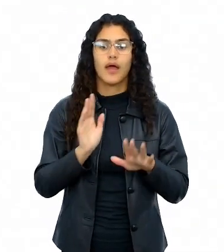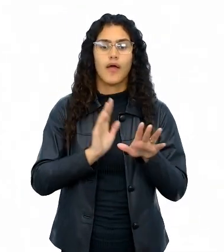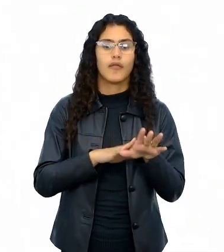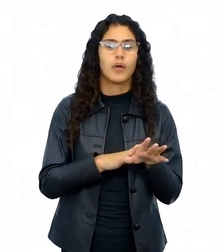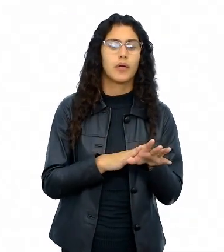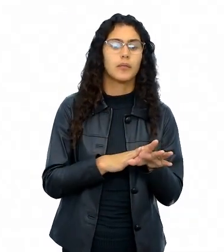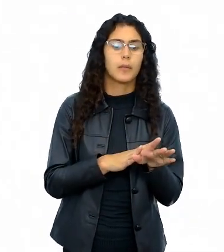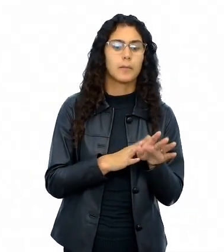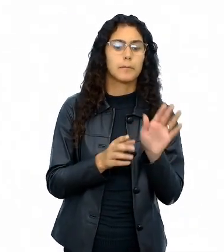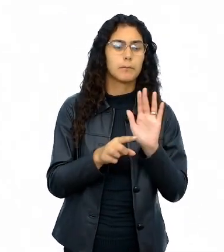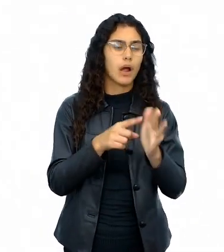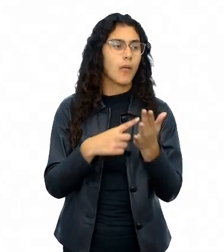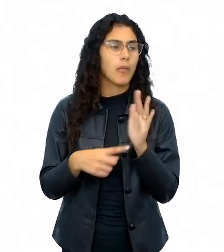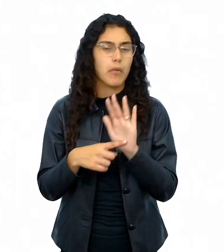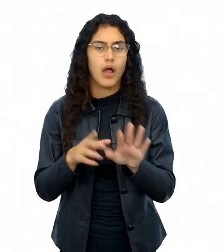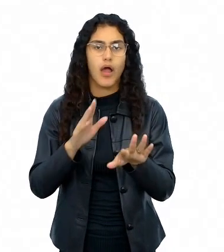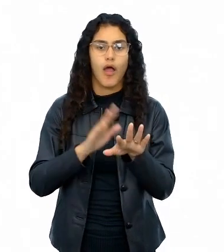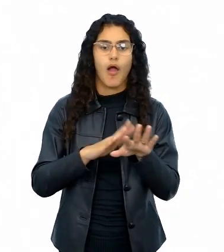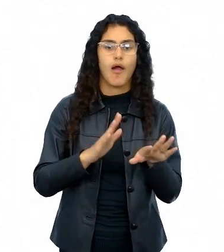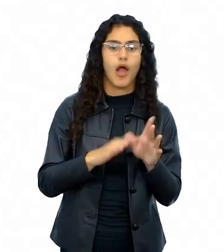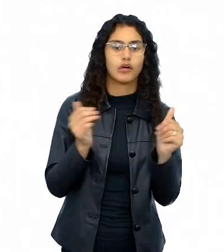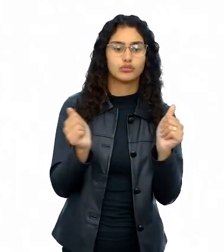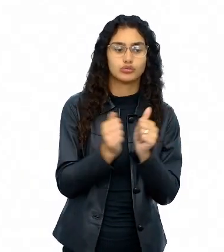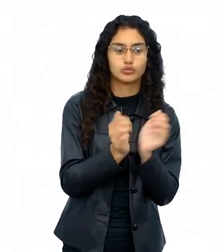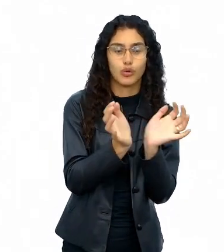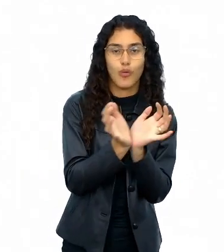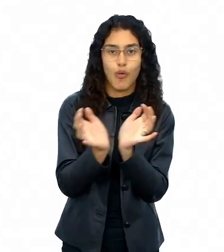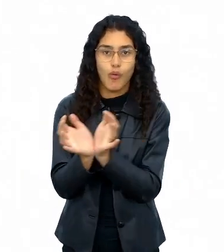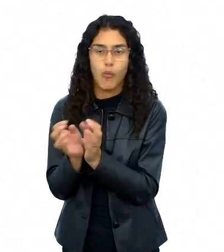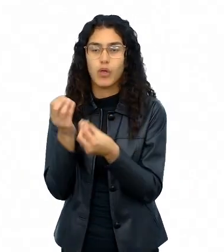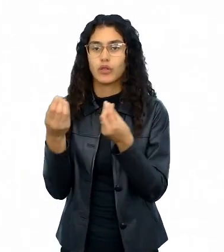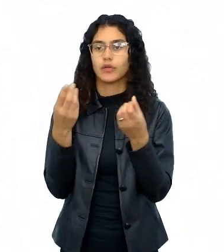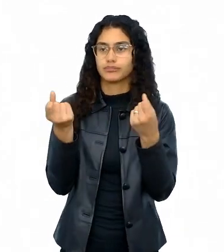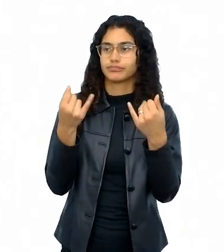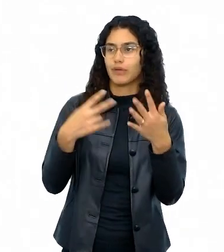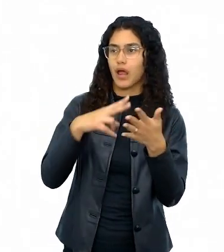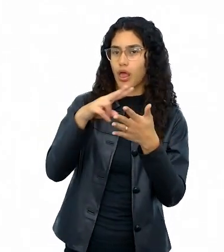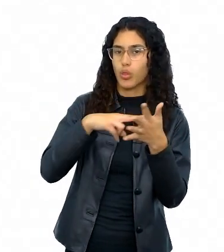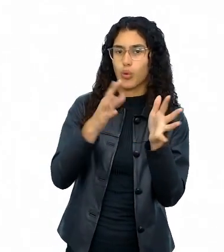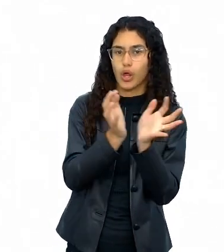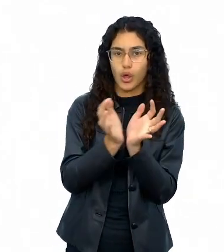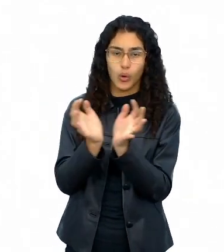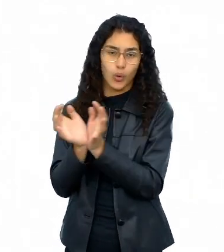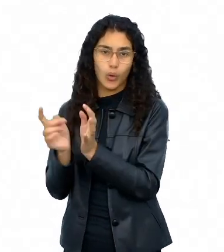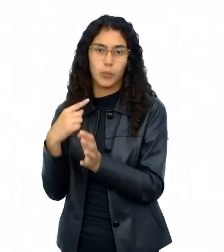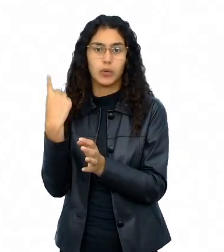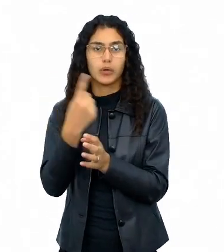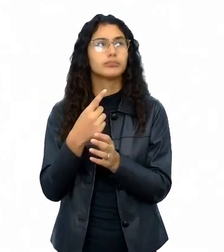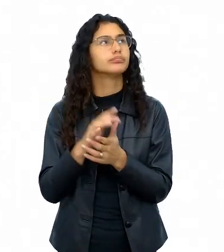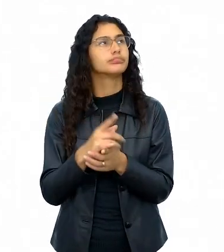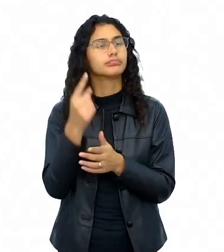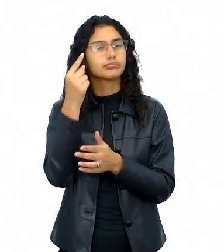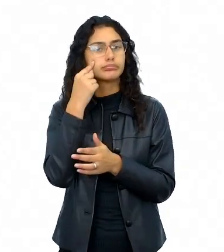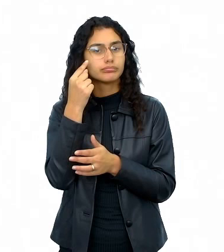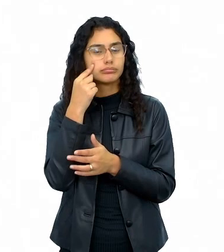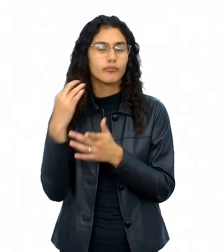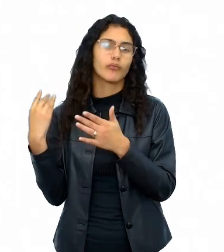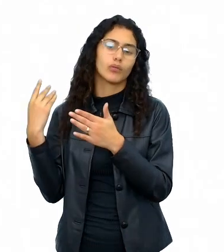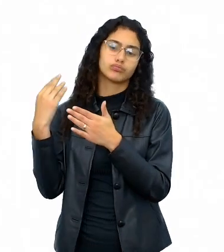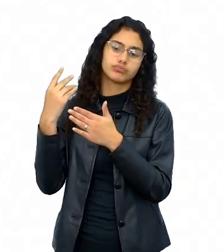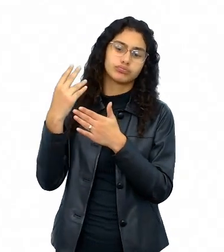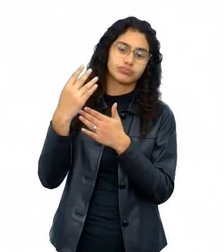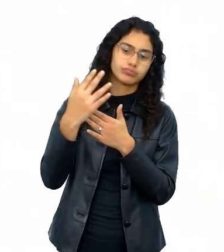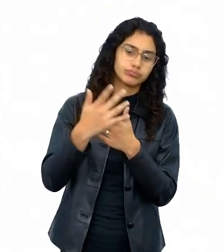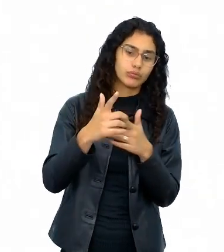correção coletiva, faz leitura conjunta. Quando a gente fala em leitura conjunta, a gente está voltando lá na resolução